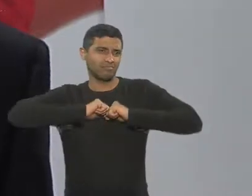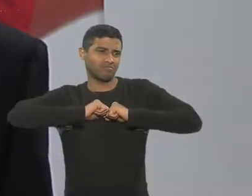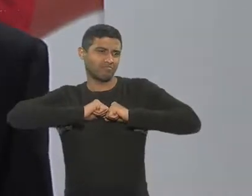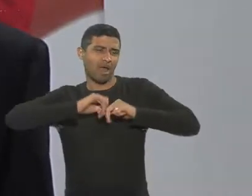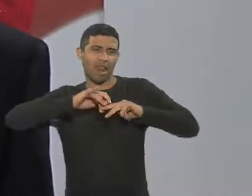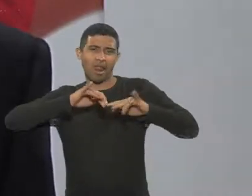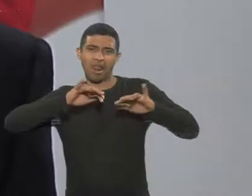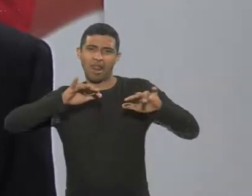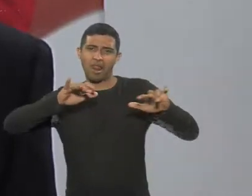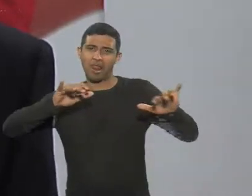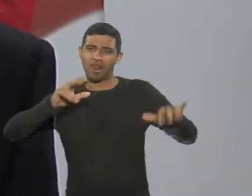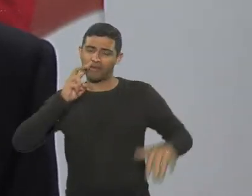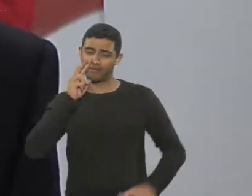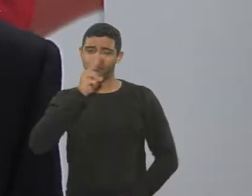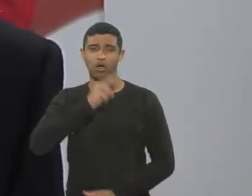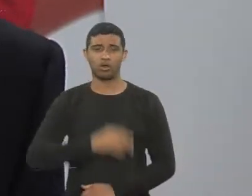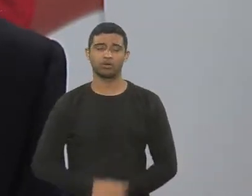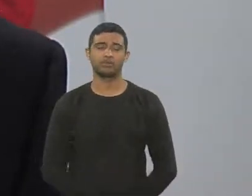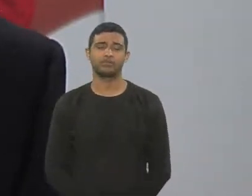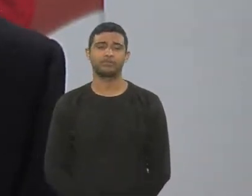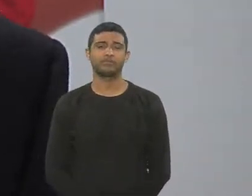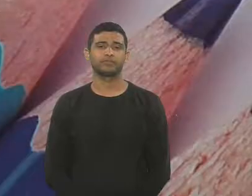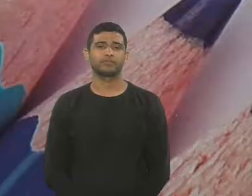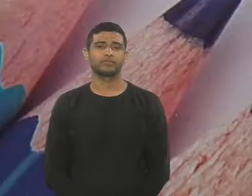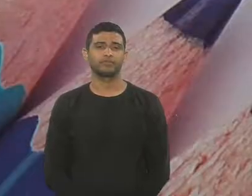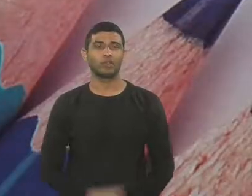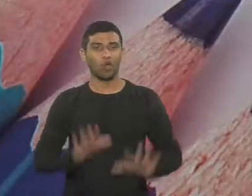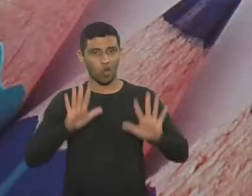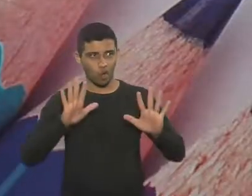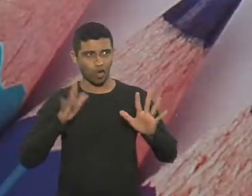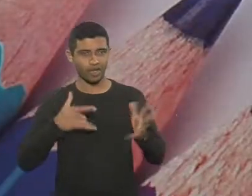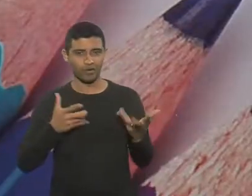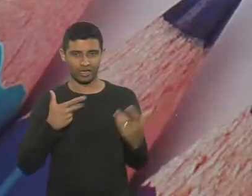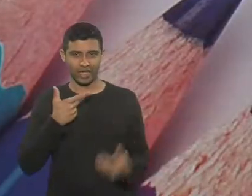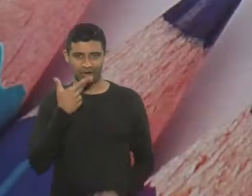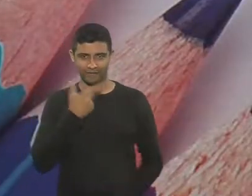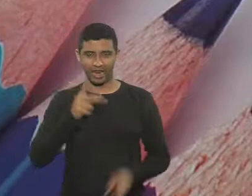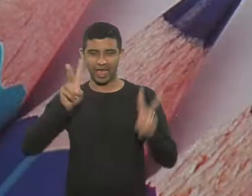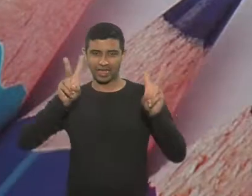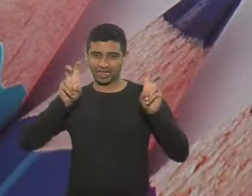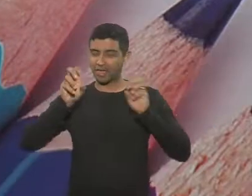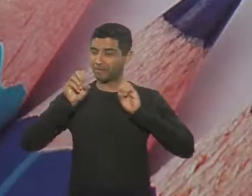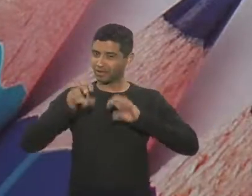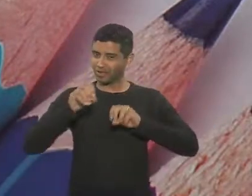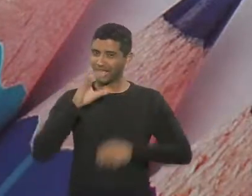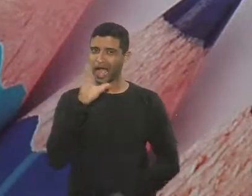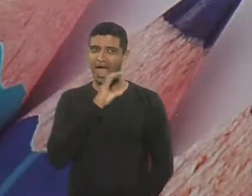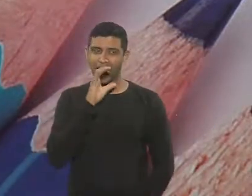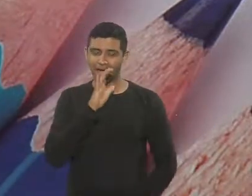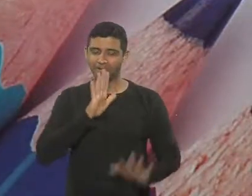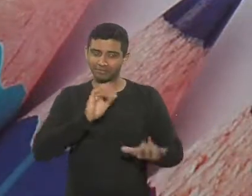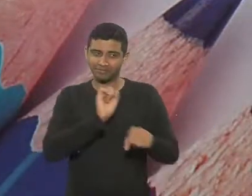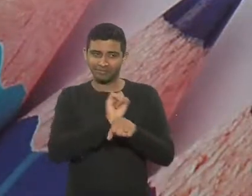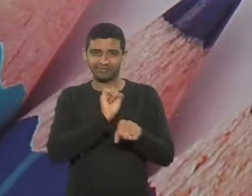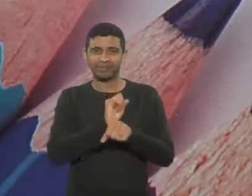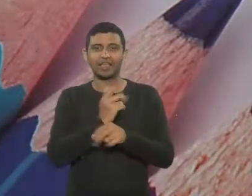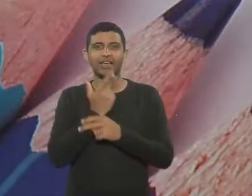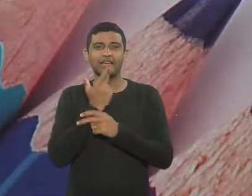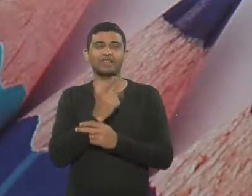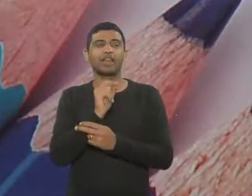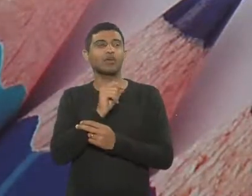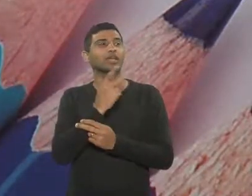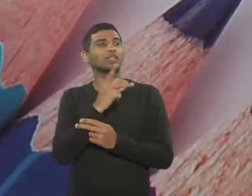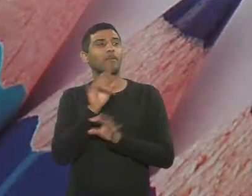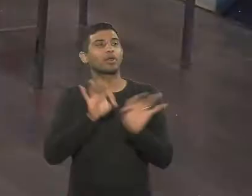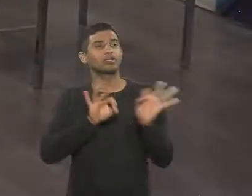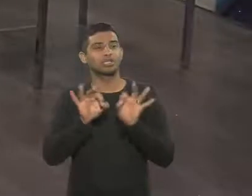grande força. Sim. Eu acho. Vamos. É que eu quero entrar nessa questão da educação logo. Isso, vamos lá. Falar um pouquinho do